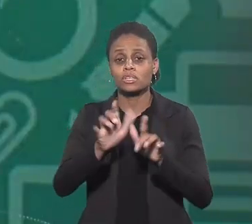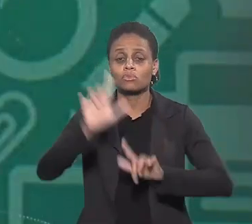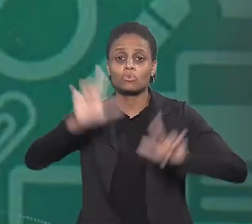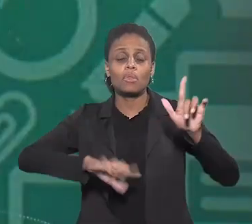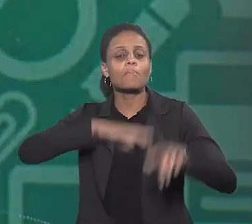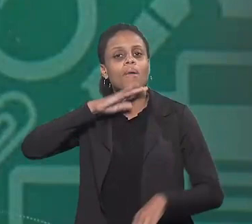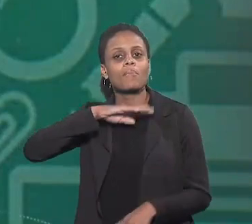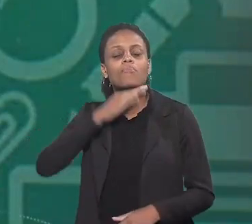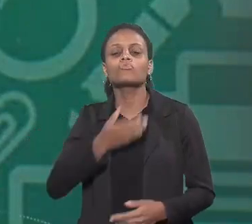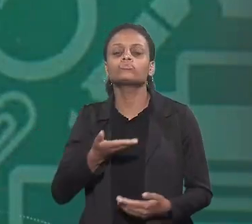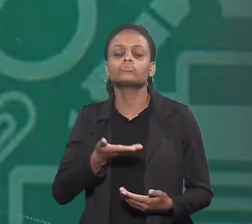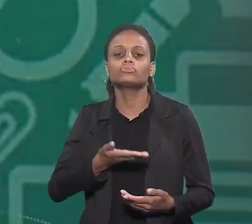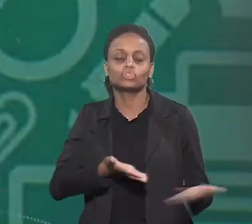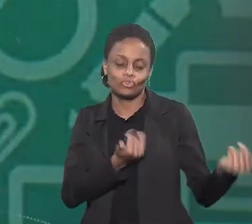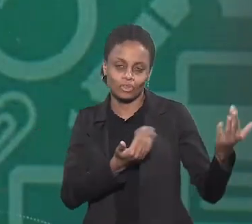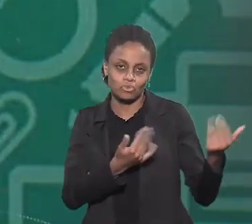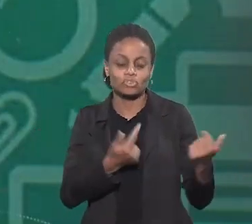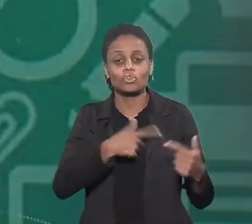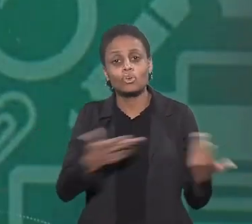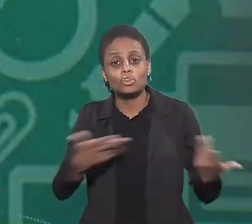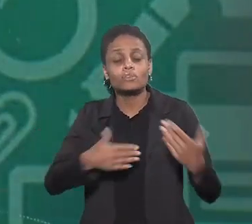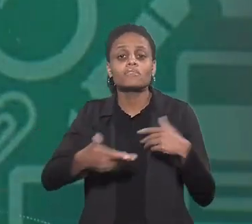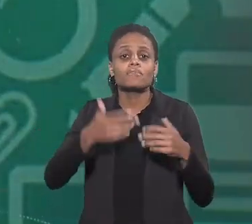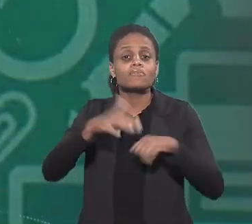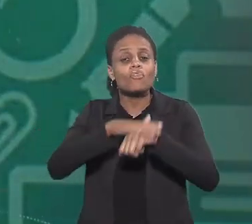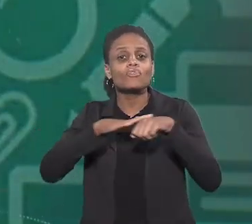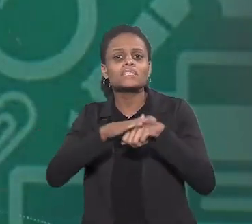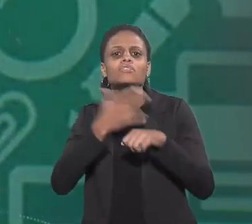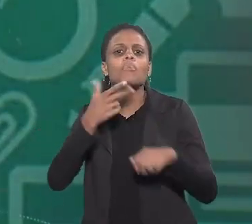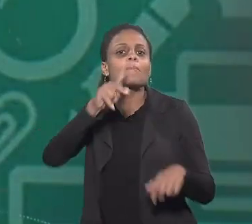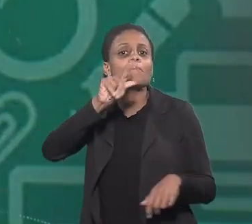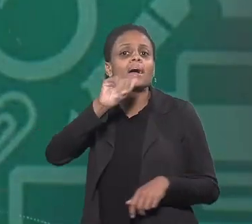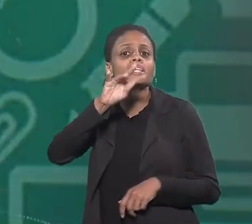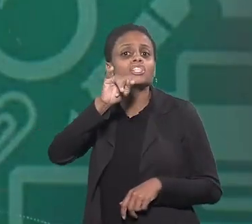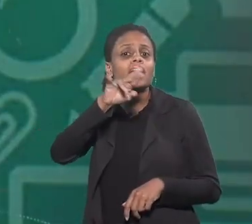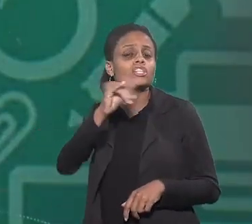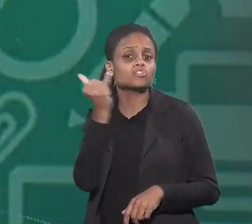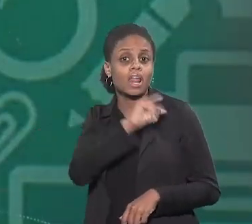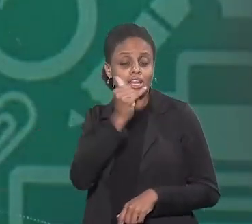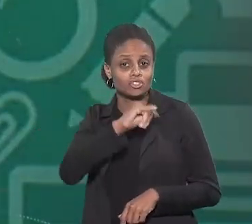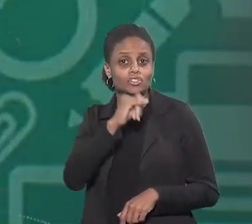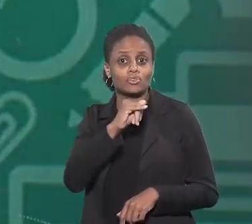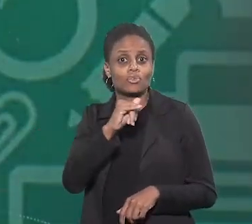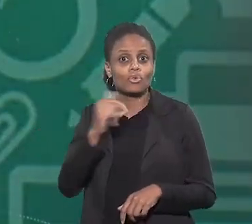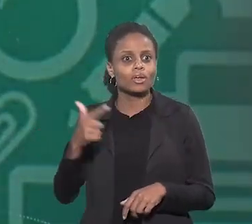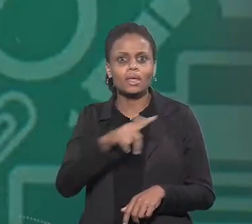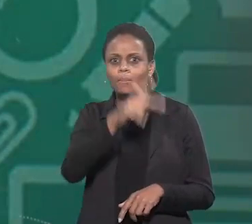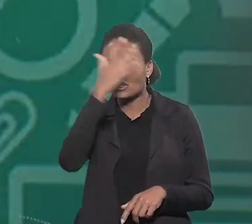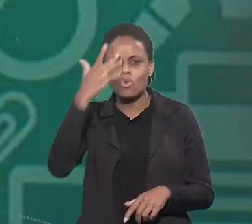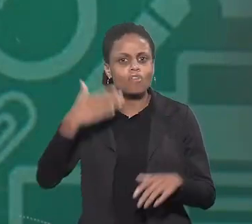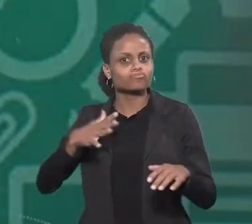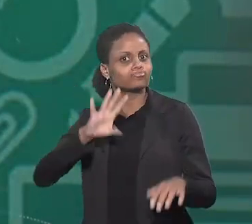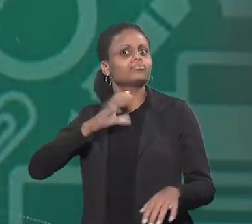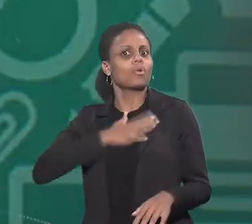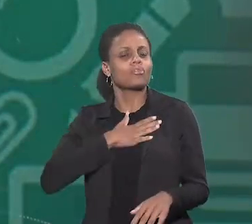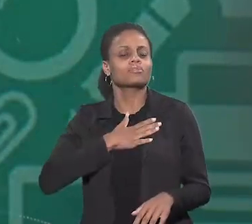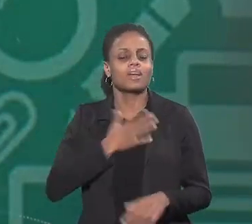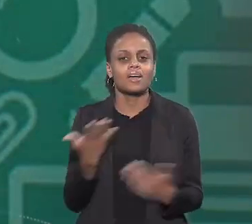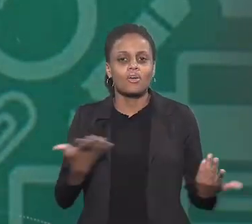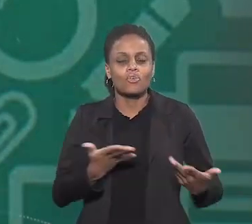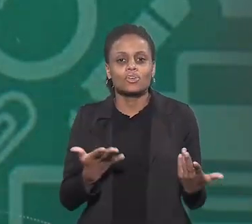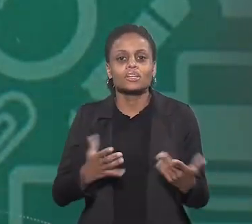Olá, está começando mais um Papo de Juventude e hoje nós vamos falar sobre os patinetes elétricos que caíram no gosto dos